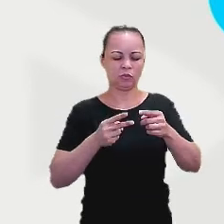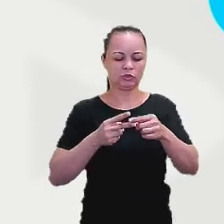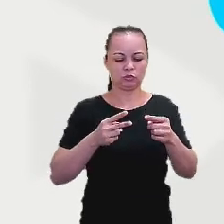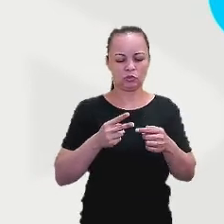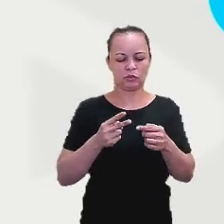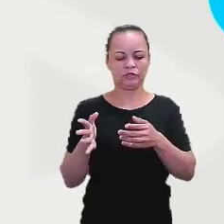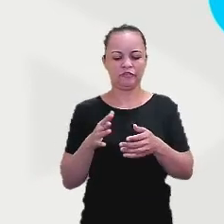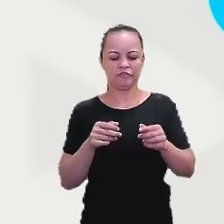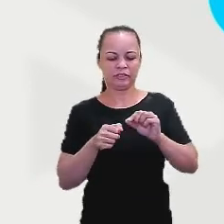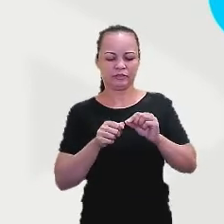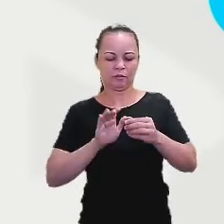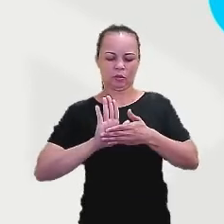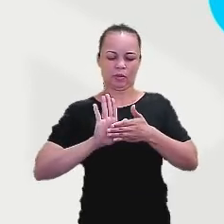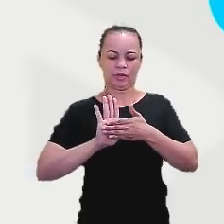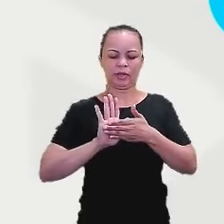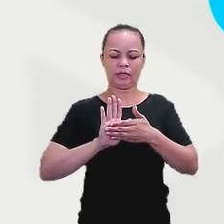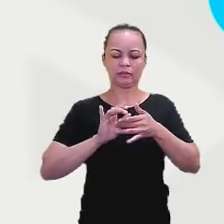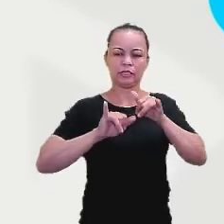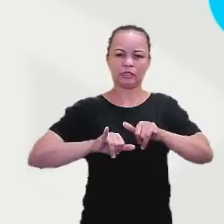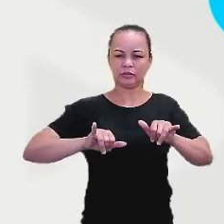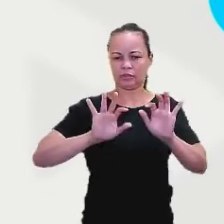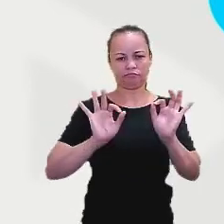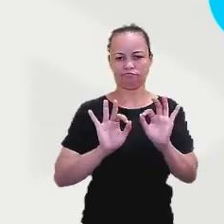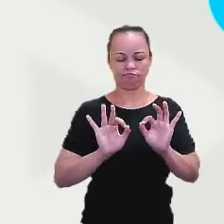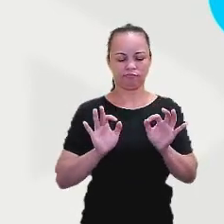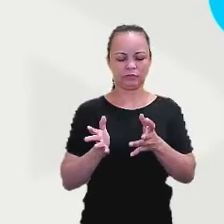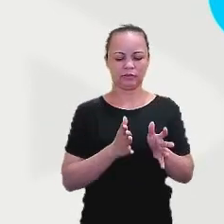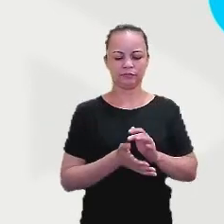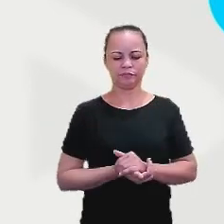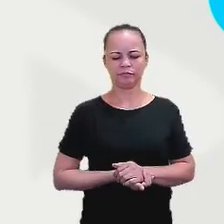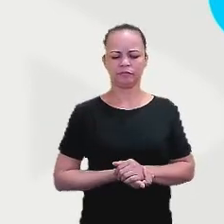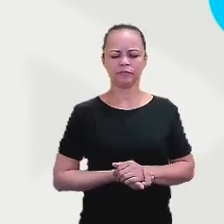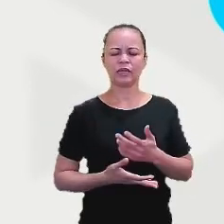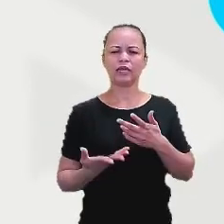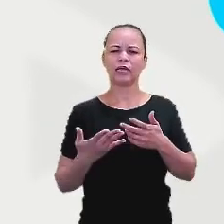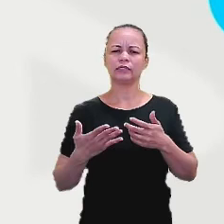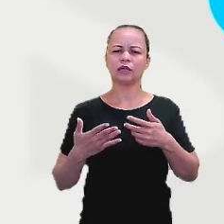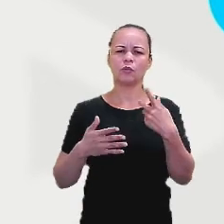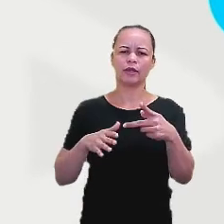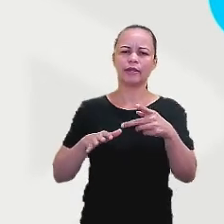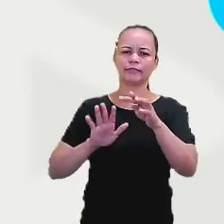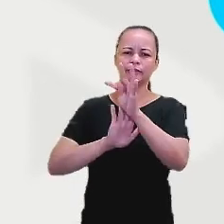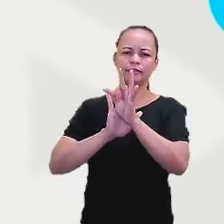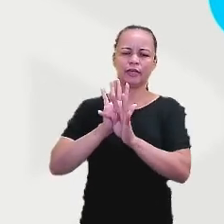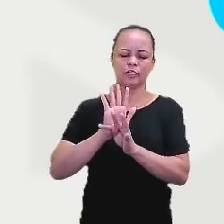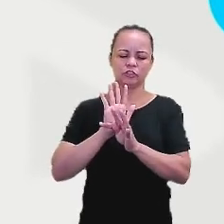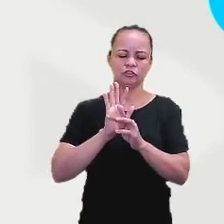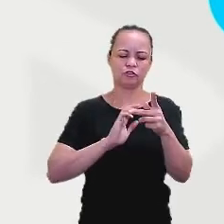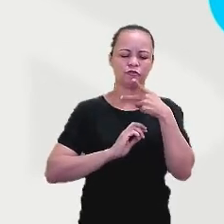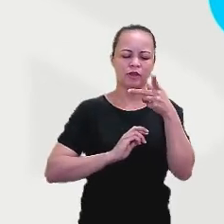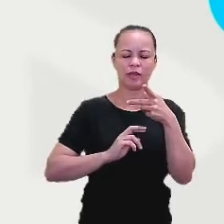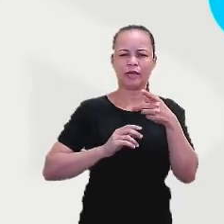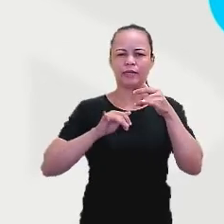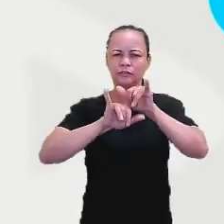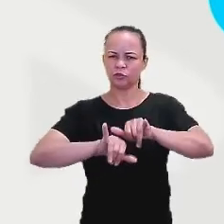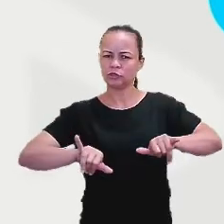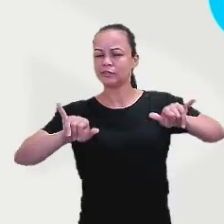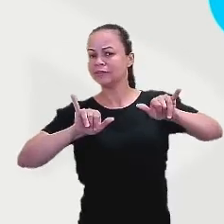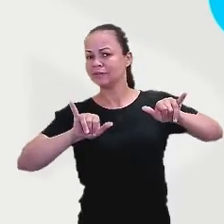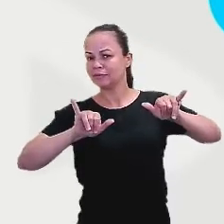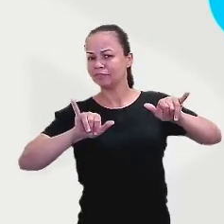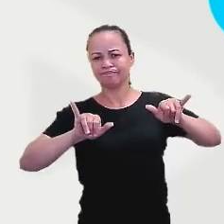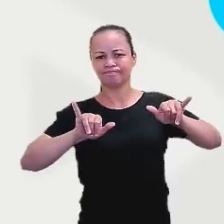alternativas. Esse texto também, ele trata-se de uma notícia, porque na letra C está falando noticiar um